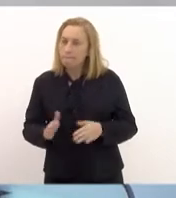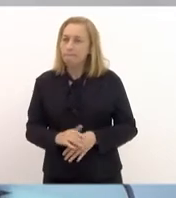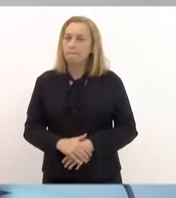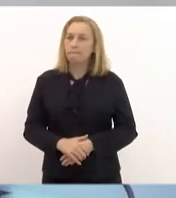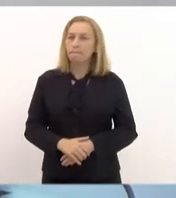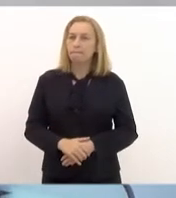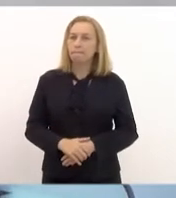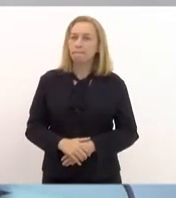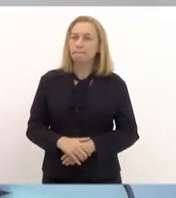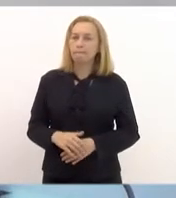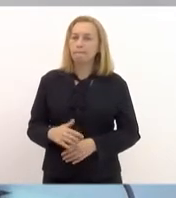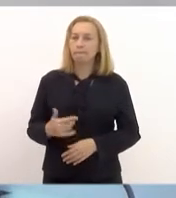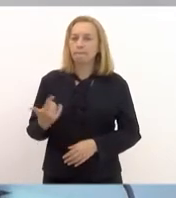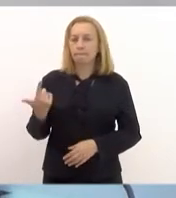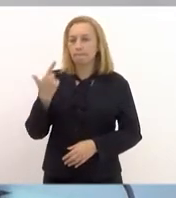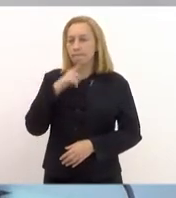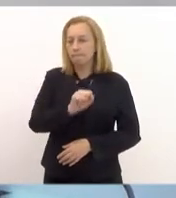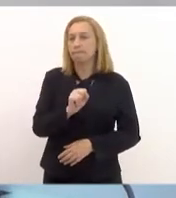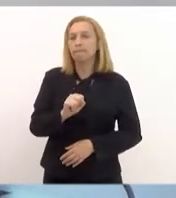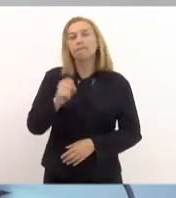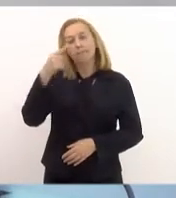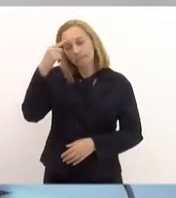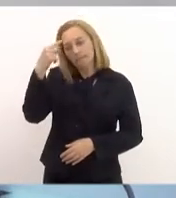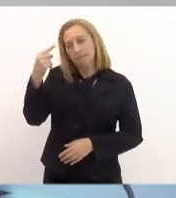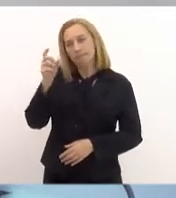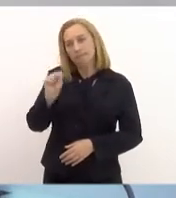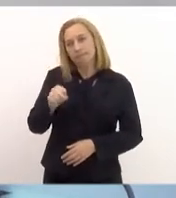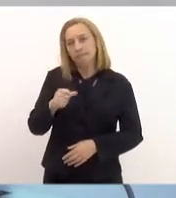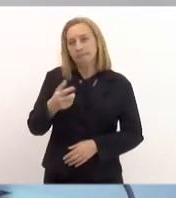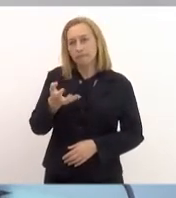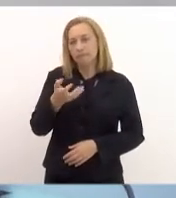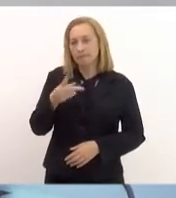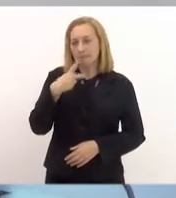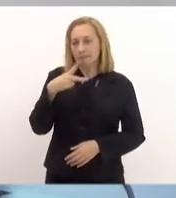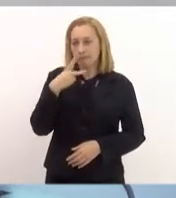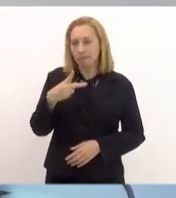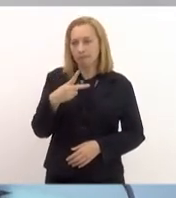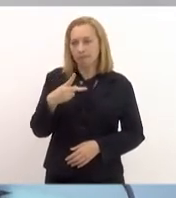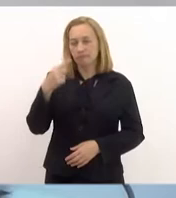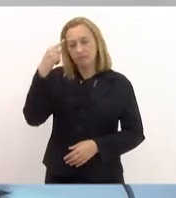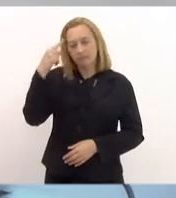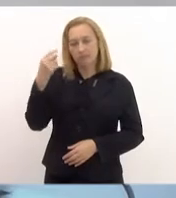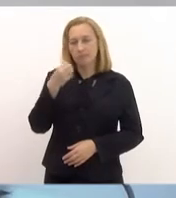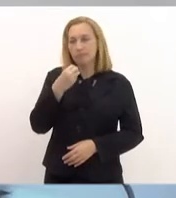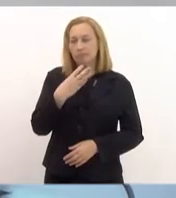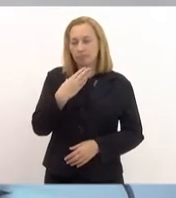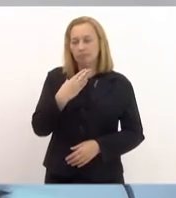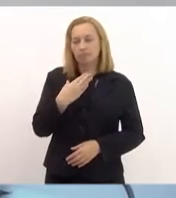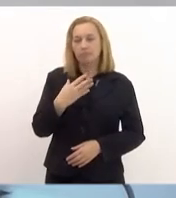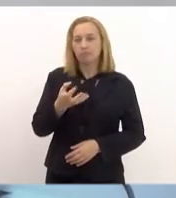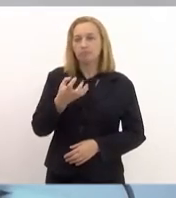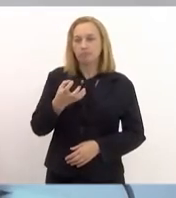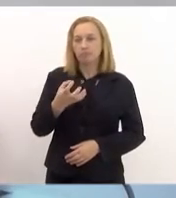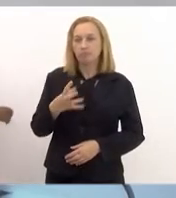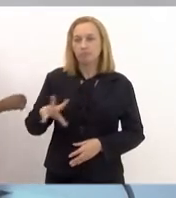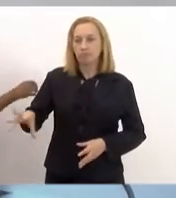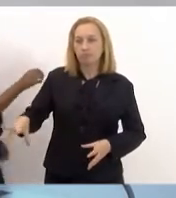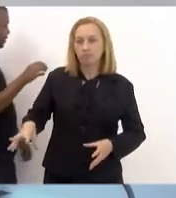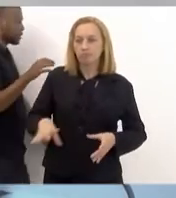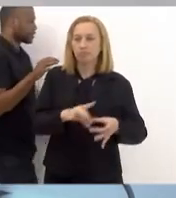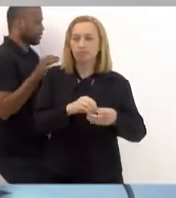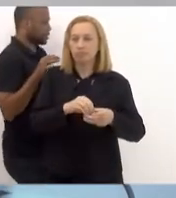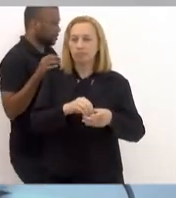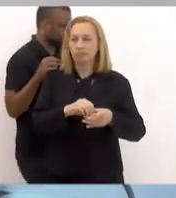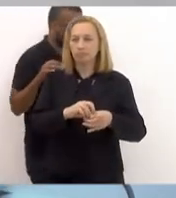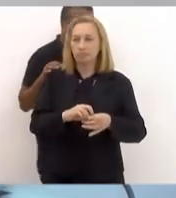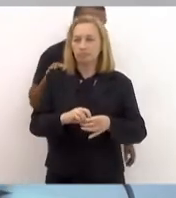seja alcançado. Essa é a ideia, né? E eu queria me manifestar, porque essa ideia é bastante positiva, porque a gente quer é integração.